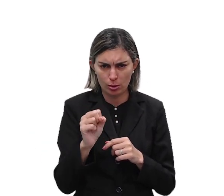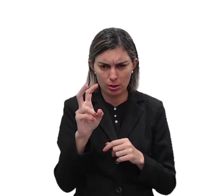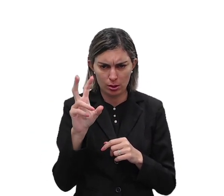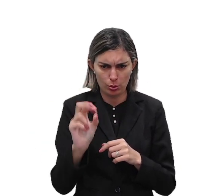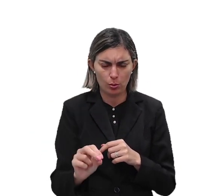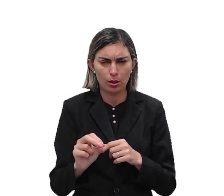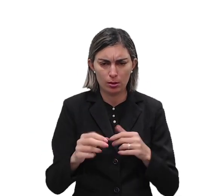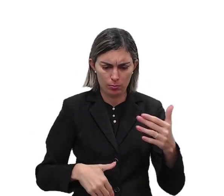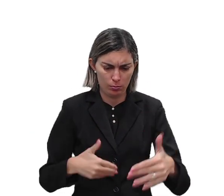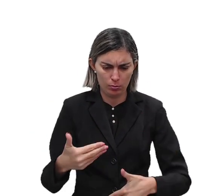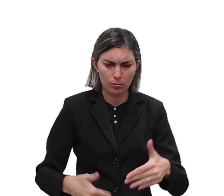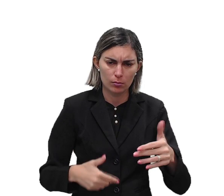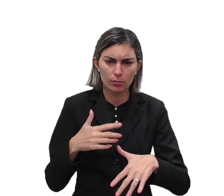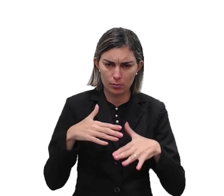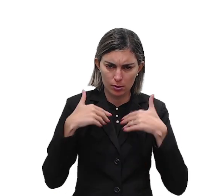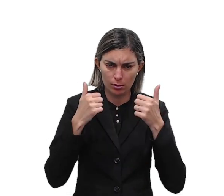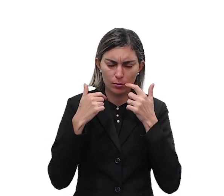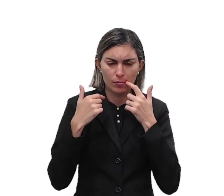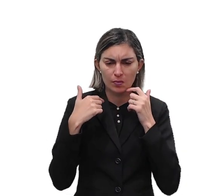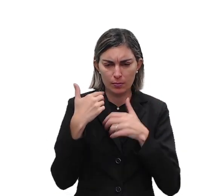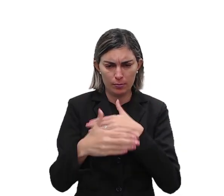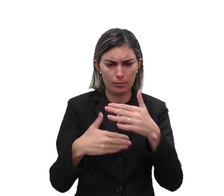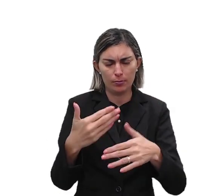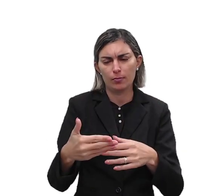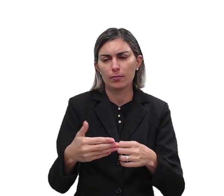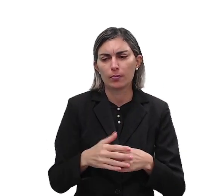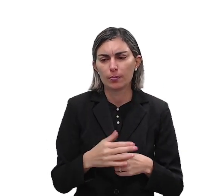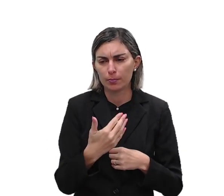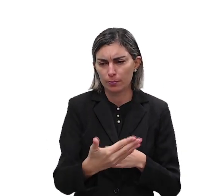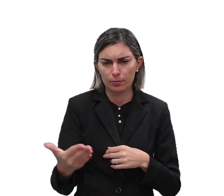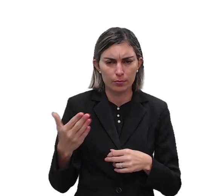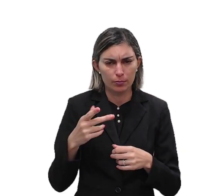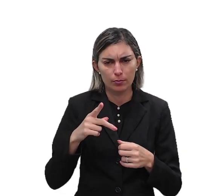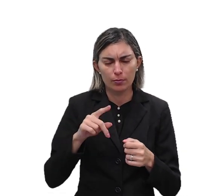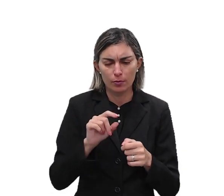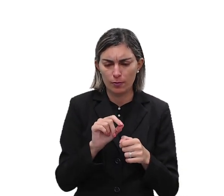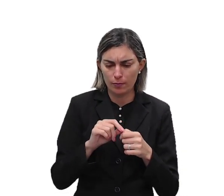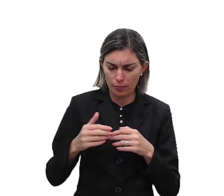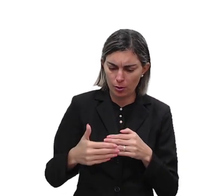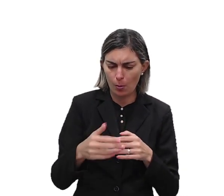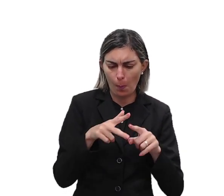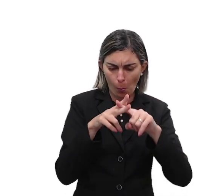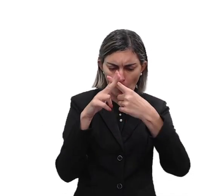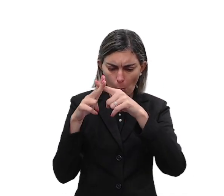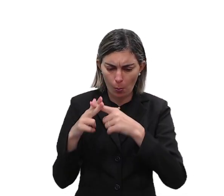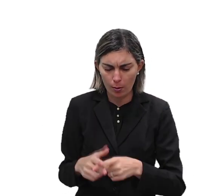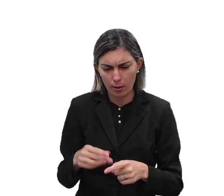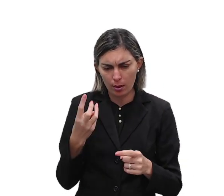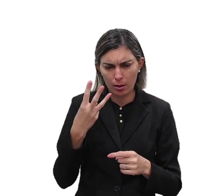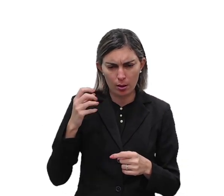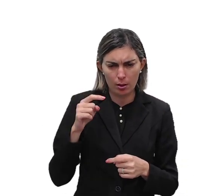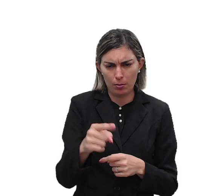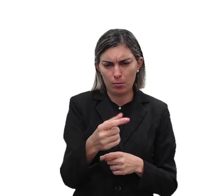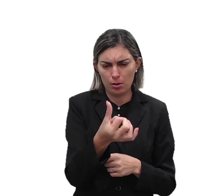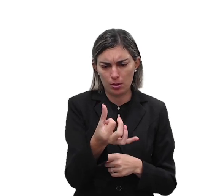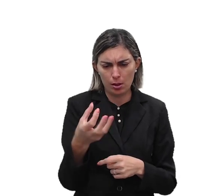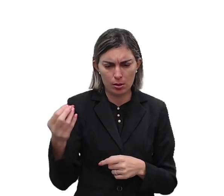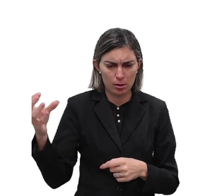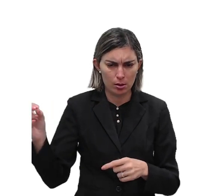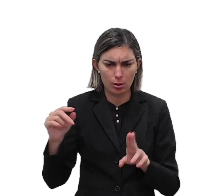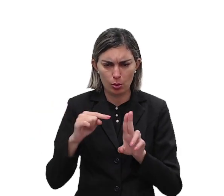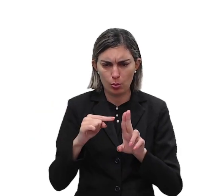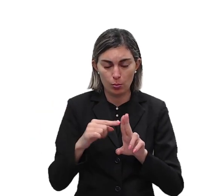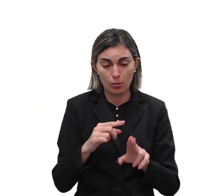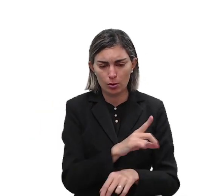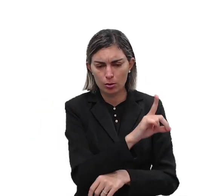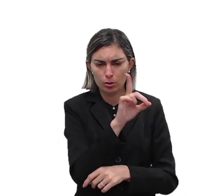as melhorias que ela desenvolveu no processo produtivo, passou a montar 3.600 unidades por